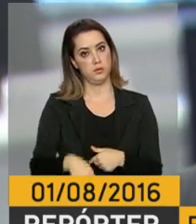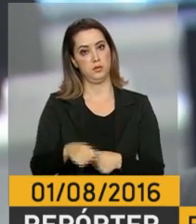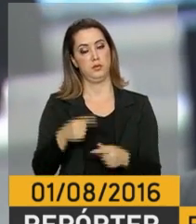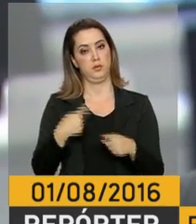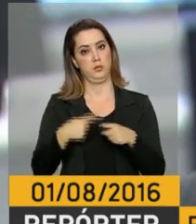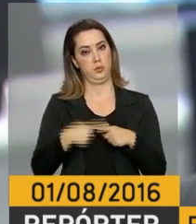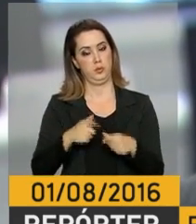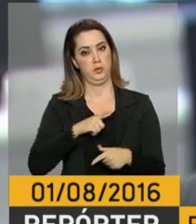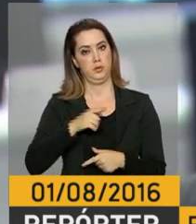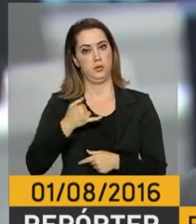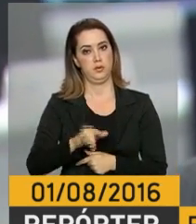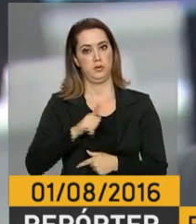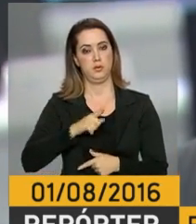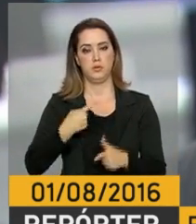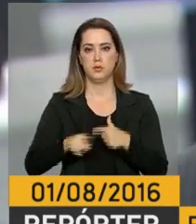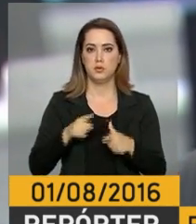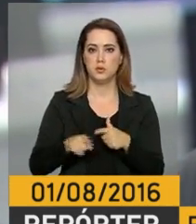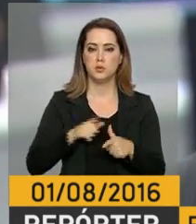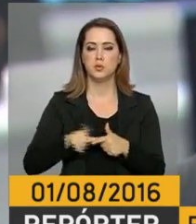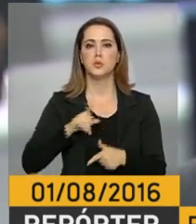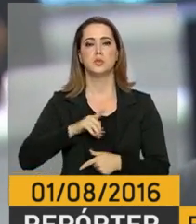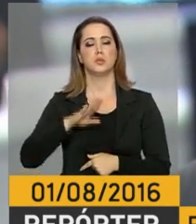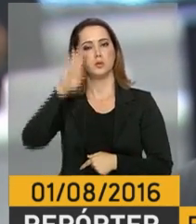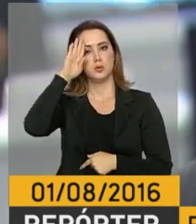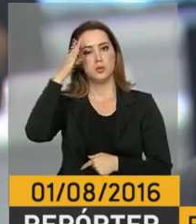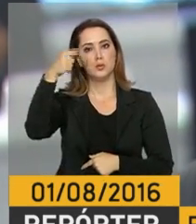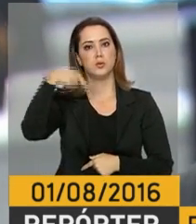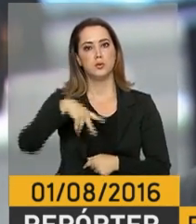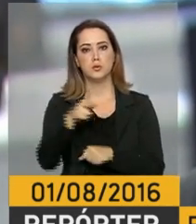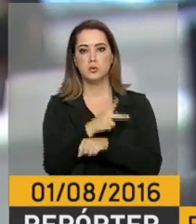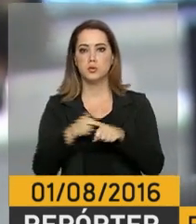qualquer eventualidade já haja alguém com autoridade do país